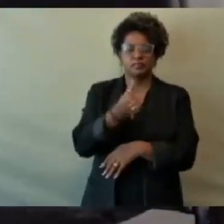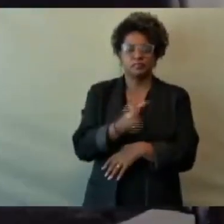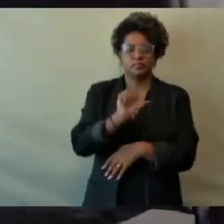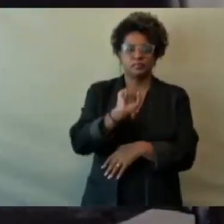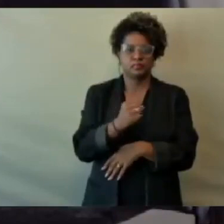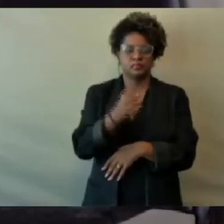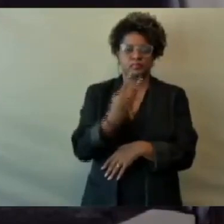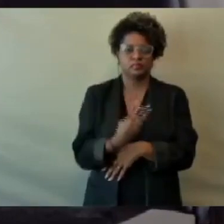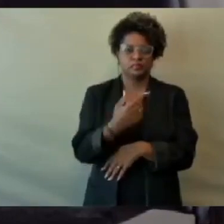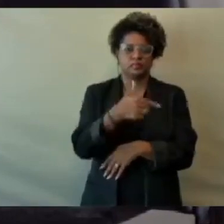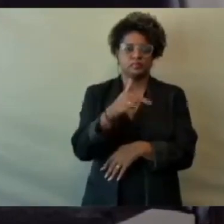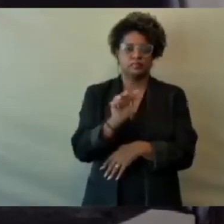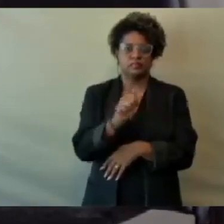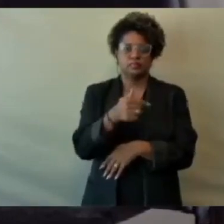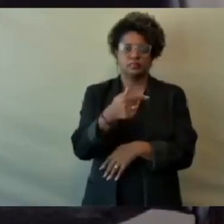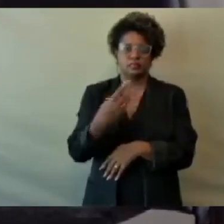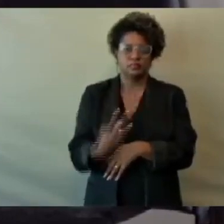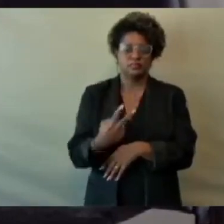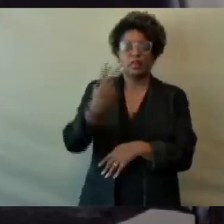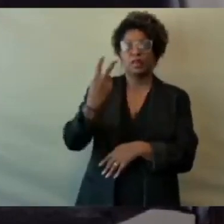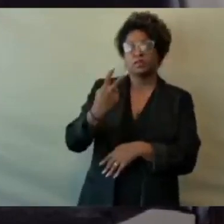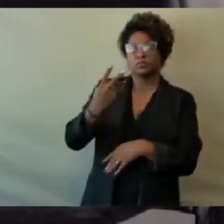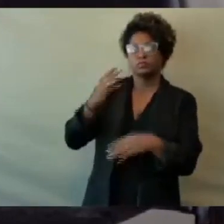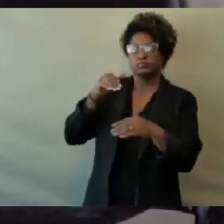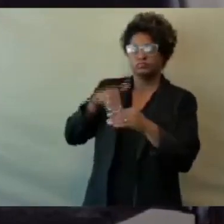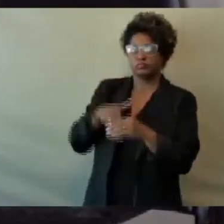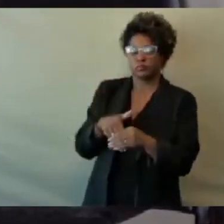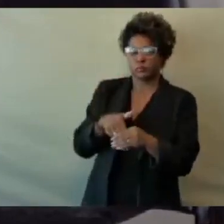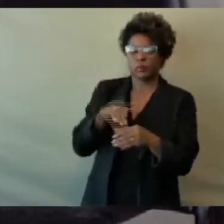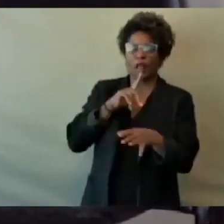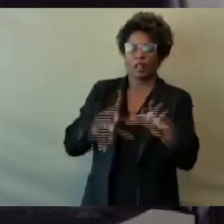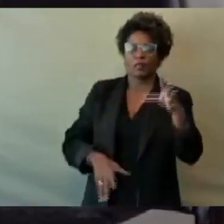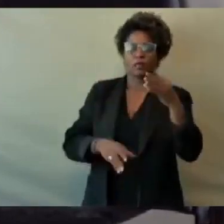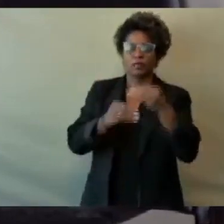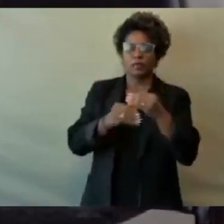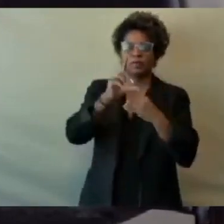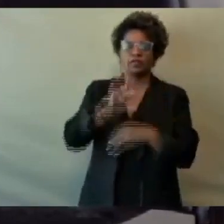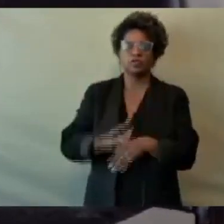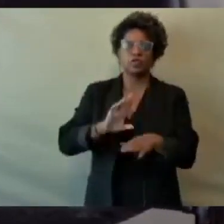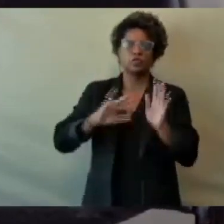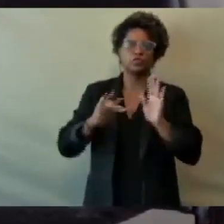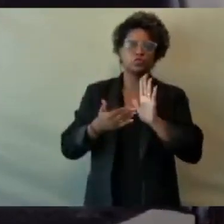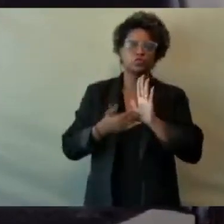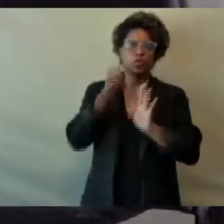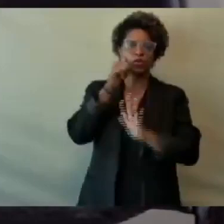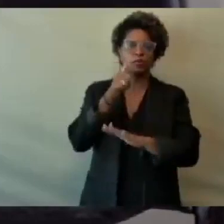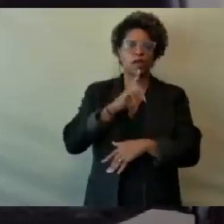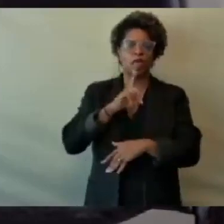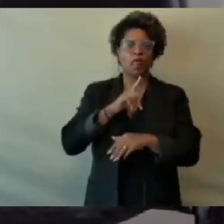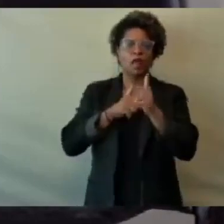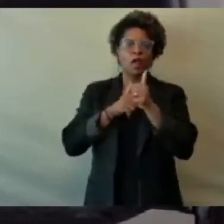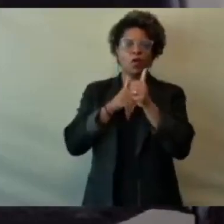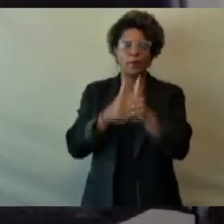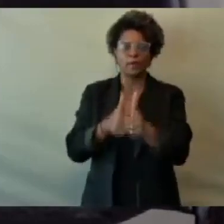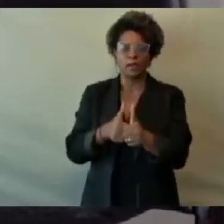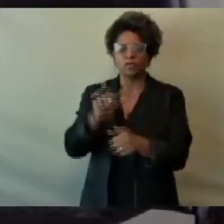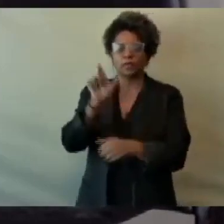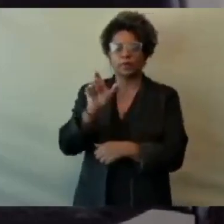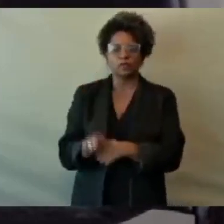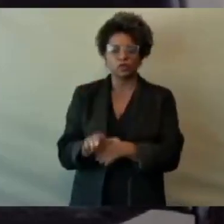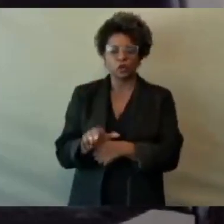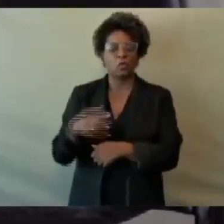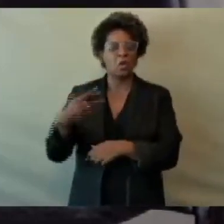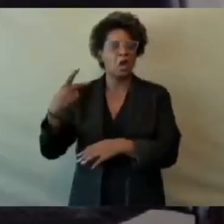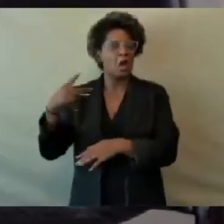Ementa, dispõe sobre o direito de toda mulher a ter acompanhante, pessoa de sua escolha, nas consultas e exames, inclusive